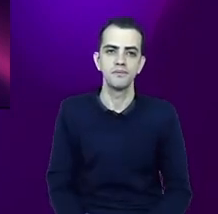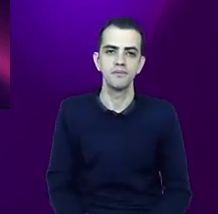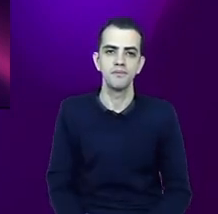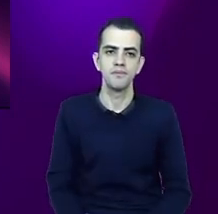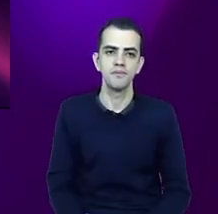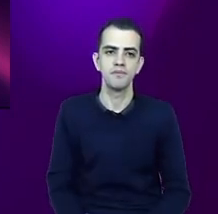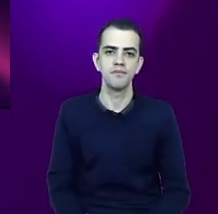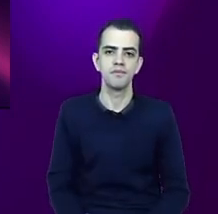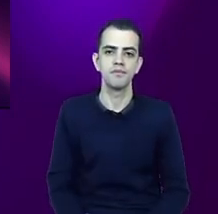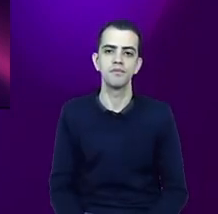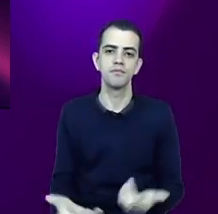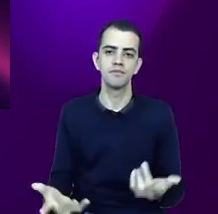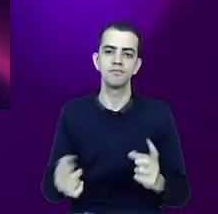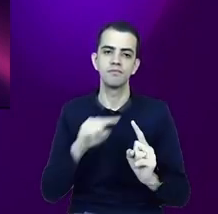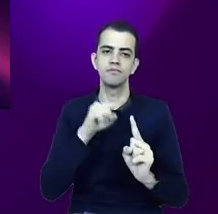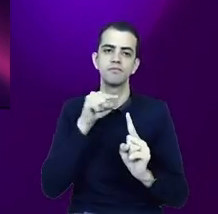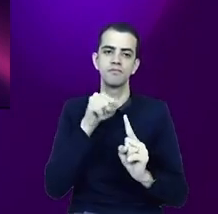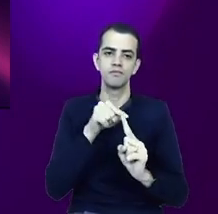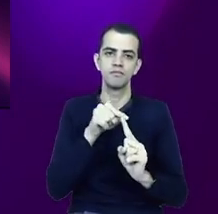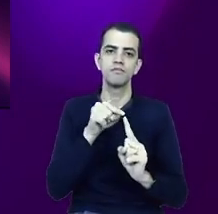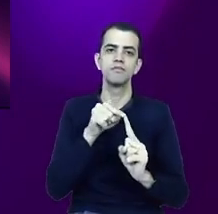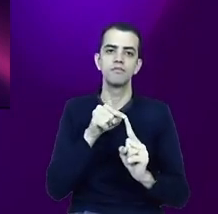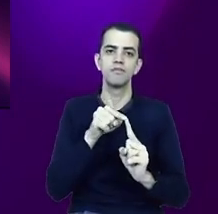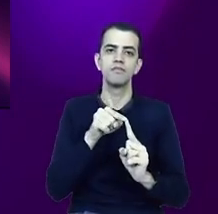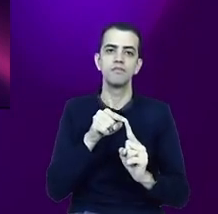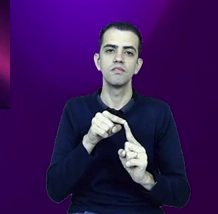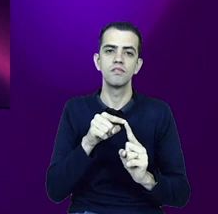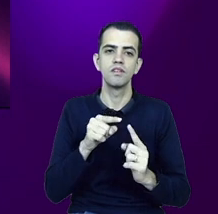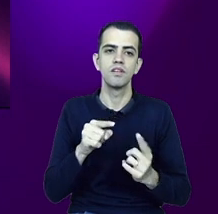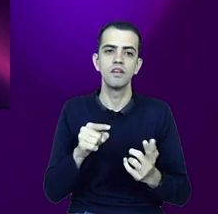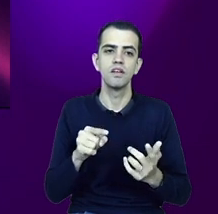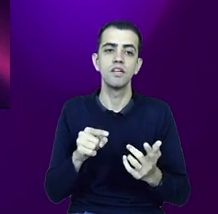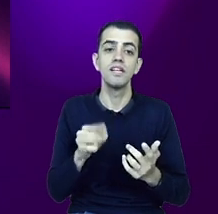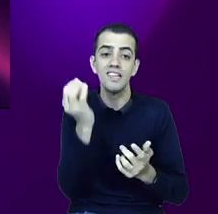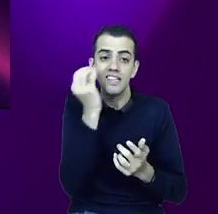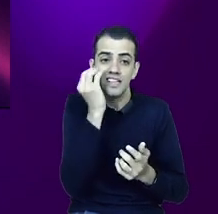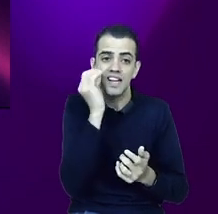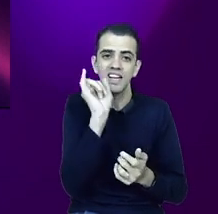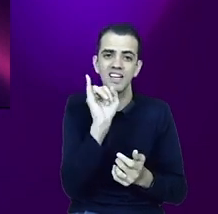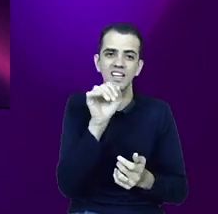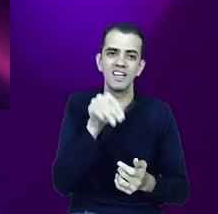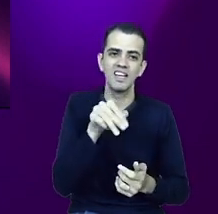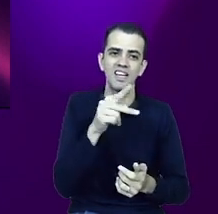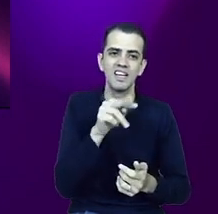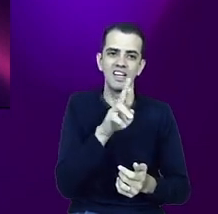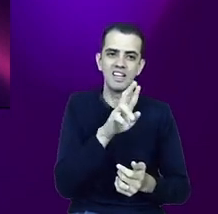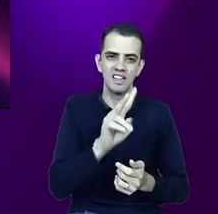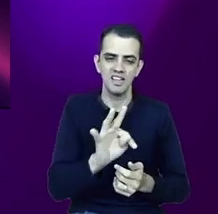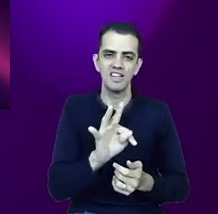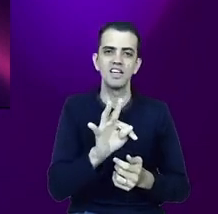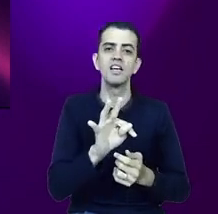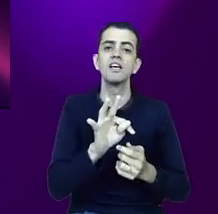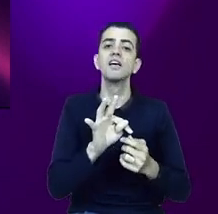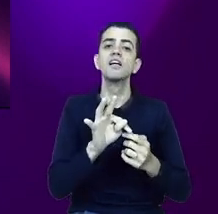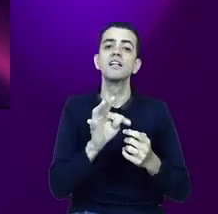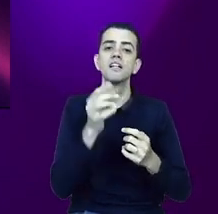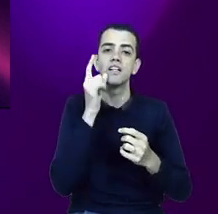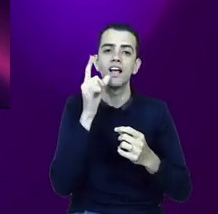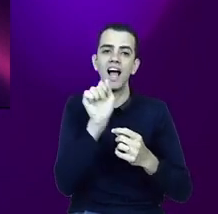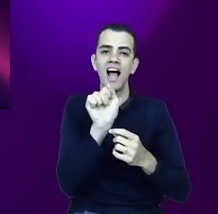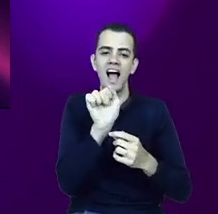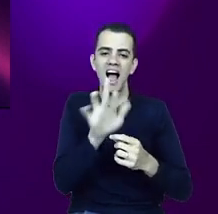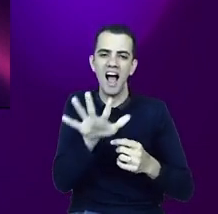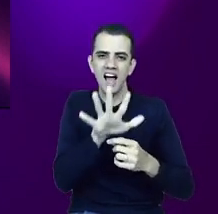Então, nesse tocante, o ideal é, na verdade, o contrário, é tentar, com maior eficácia, fazer a entrega, né, da radioterapia em áreas